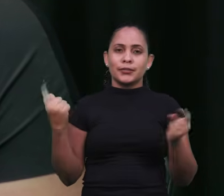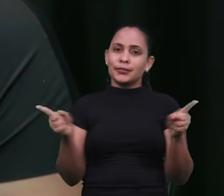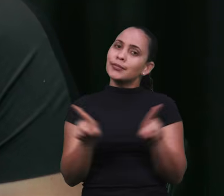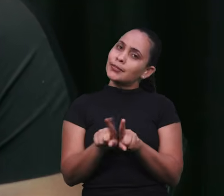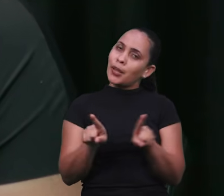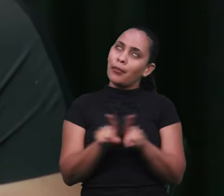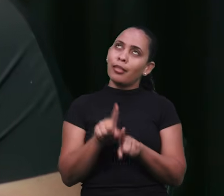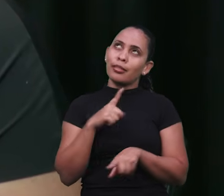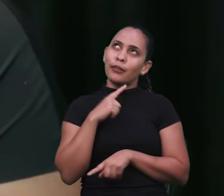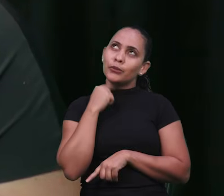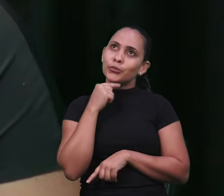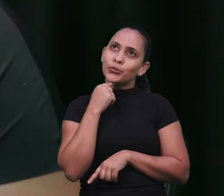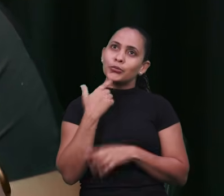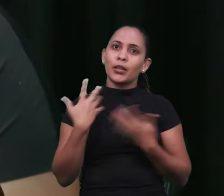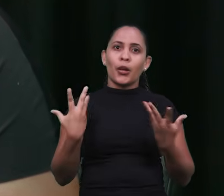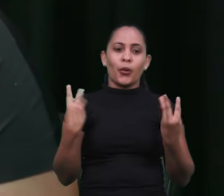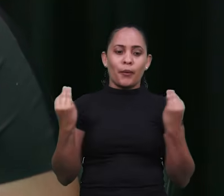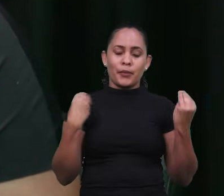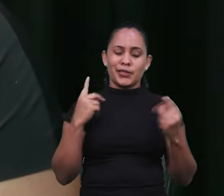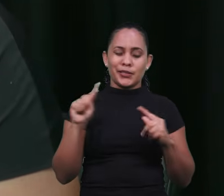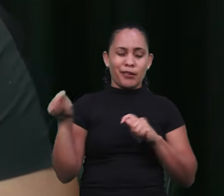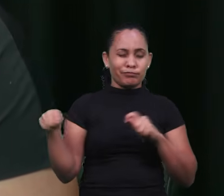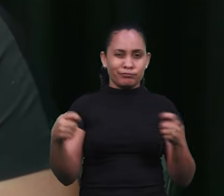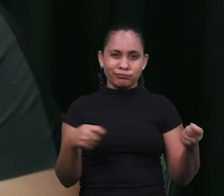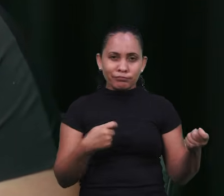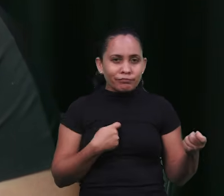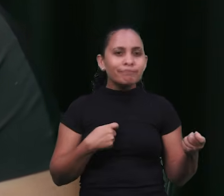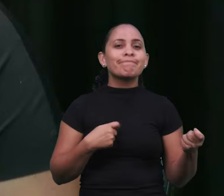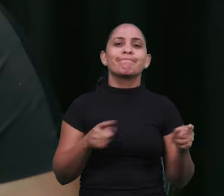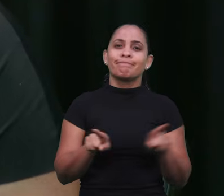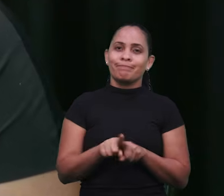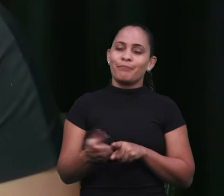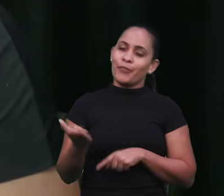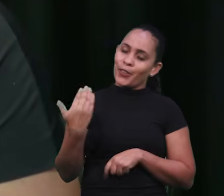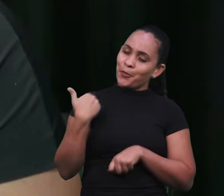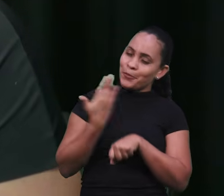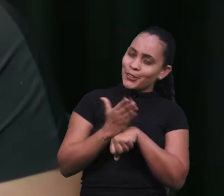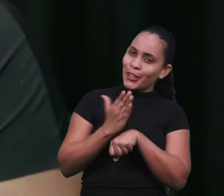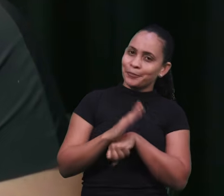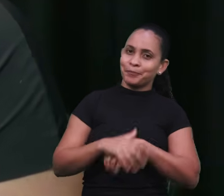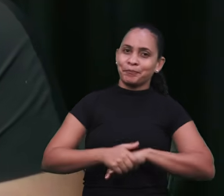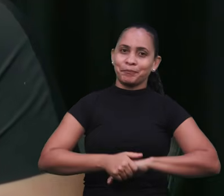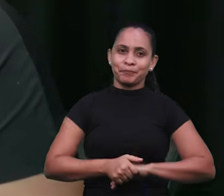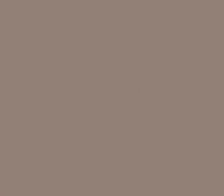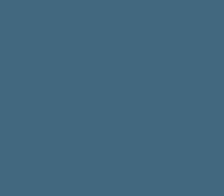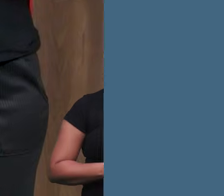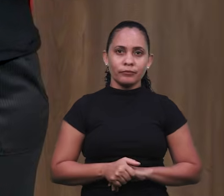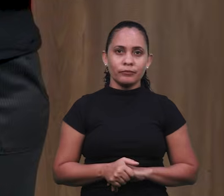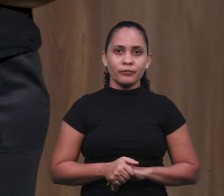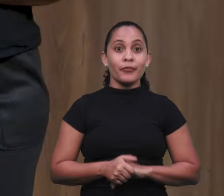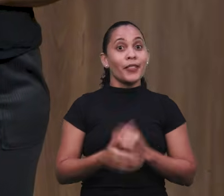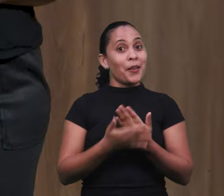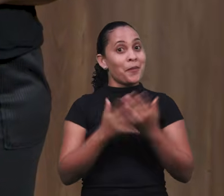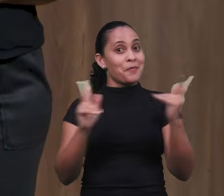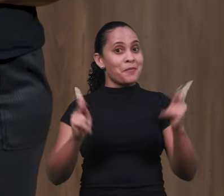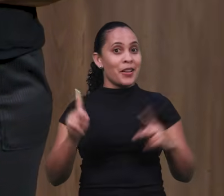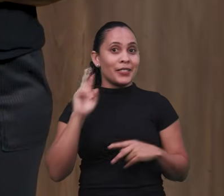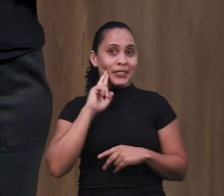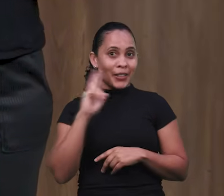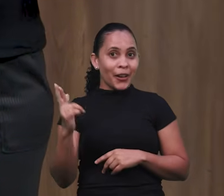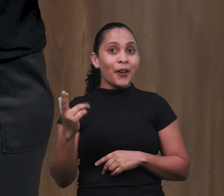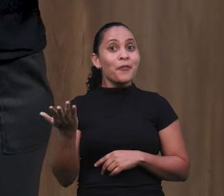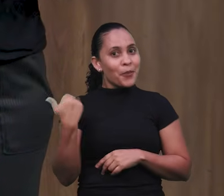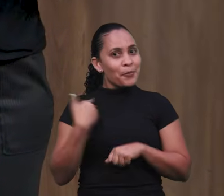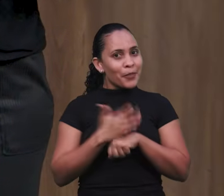irmãos, às vezes, ter uma dúvida ou outra, precisam como é que é o sinal disso, sinal daquilo. Então, vamos lá para o nosso Vamos Praticar? A paz do Senhor,